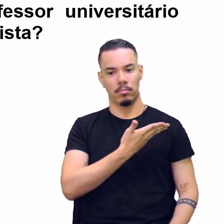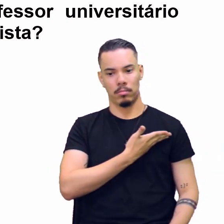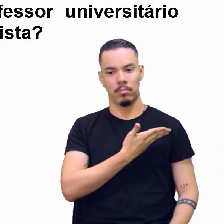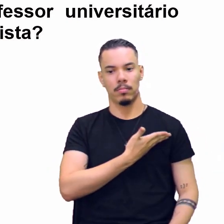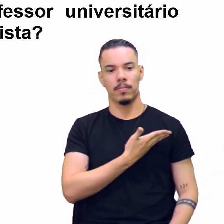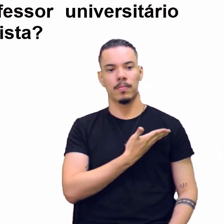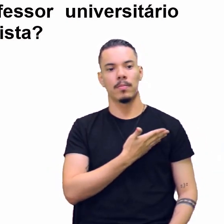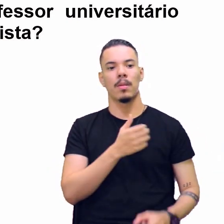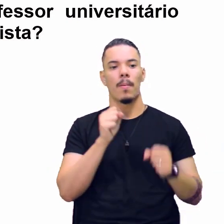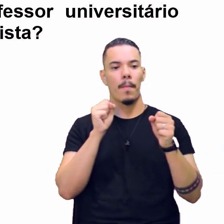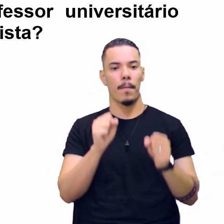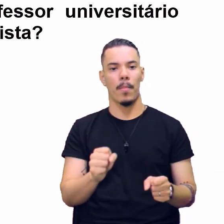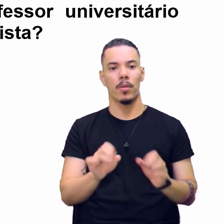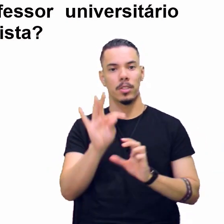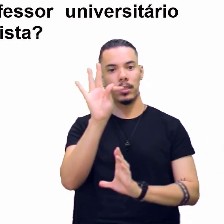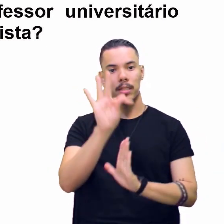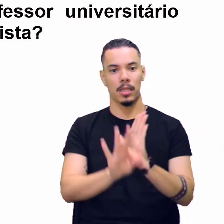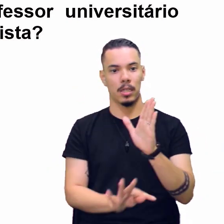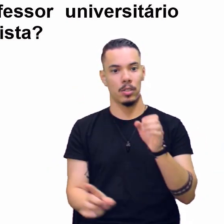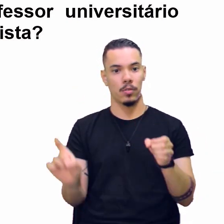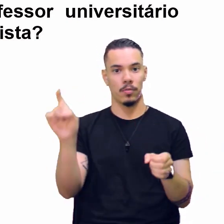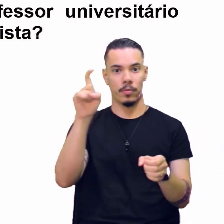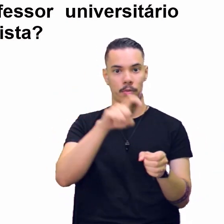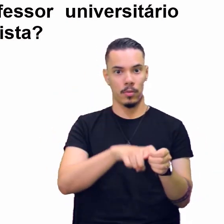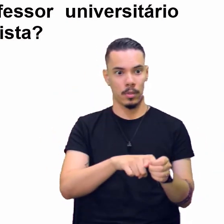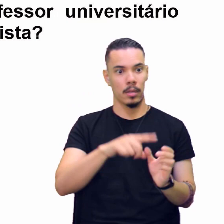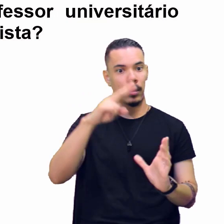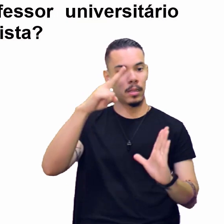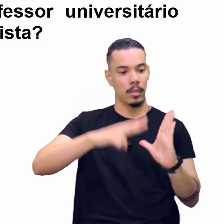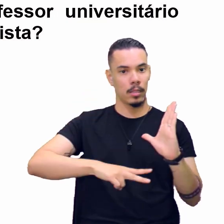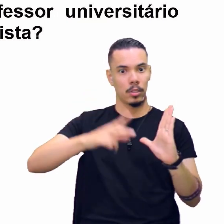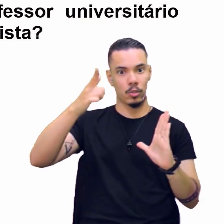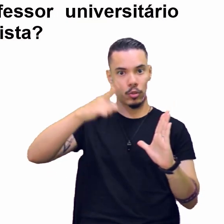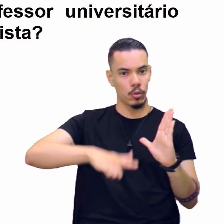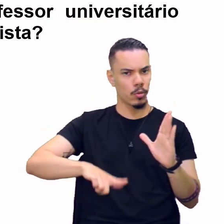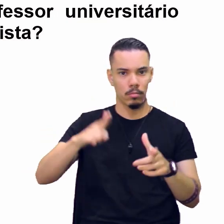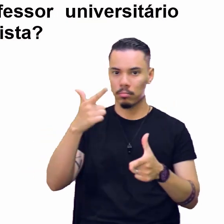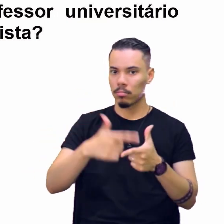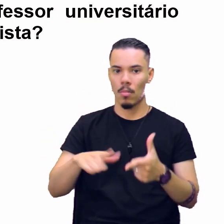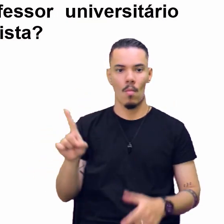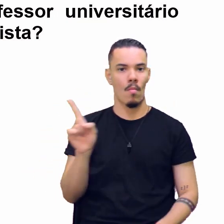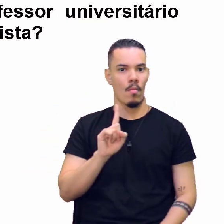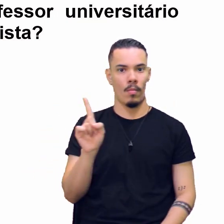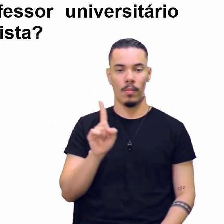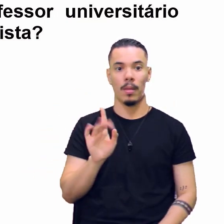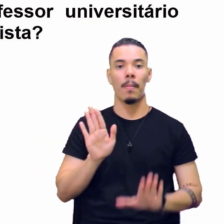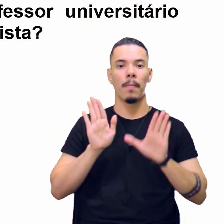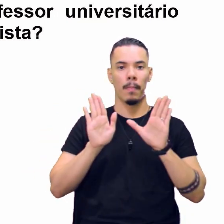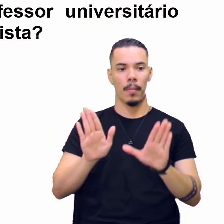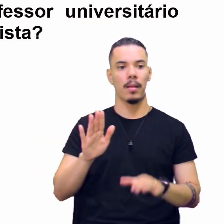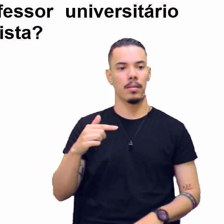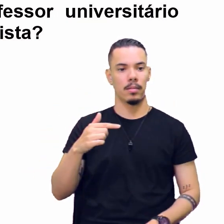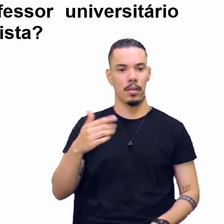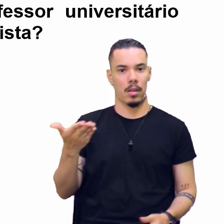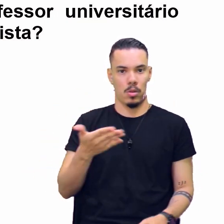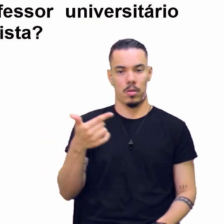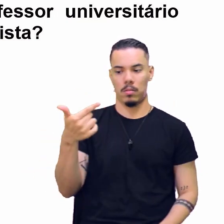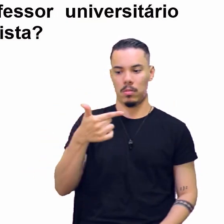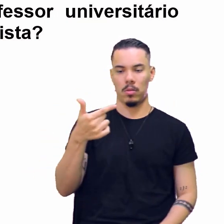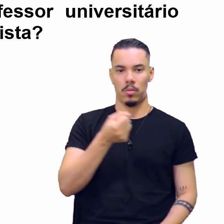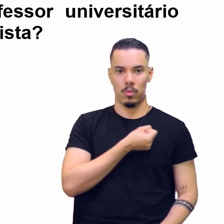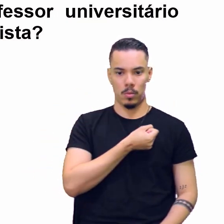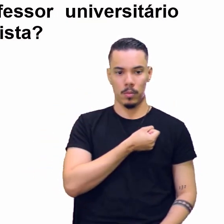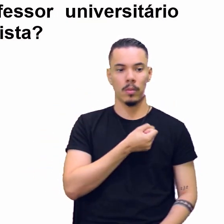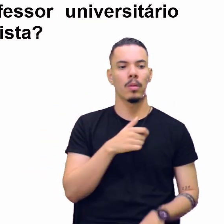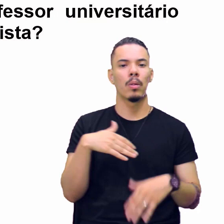Pode voltar ao texto lá, fazer a segunda leitura, não tem problema. Enquanto isso, eu vou para a segunda questão.